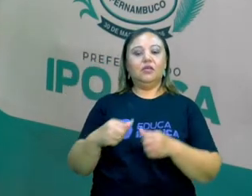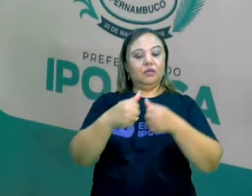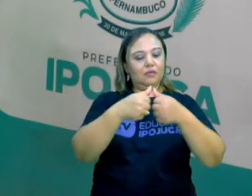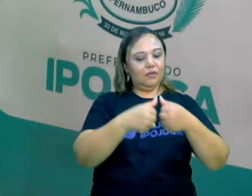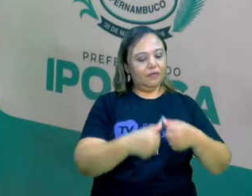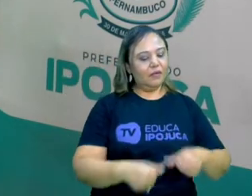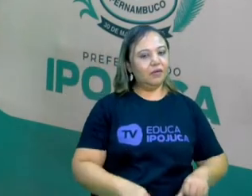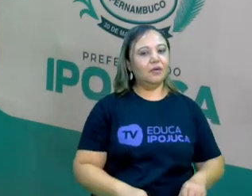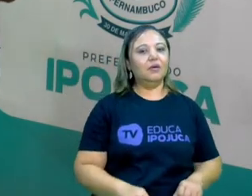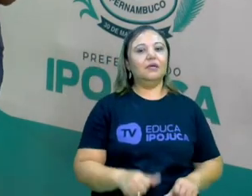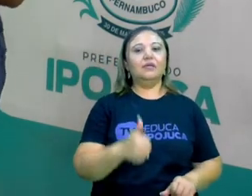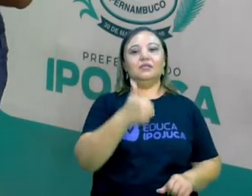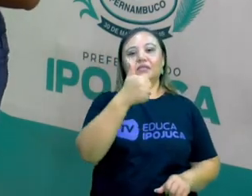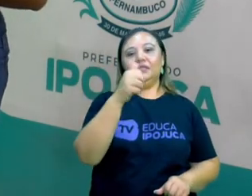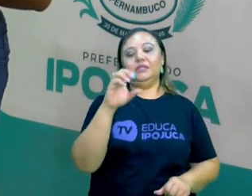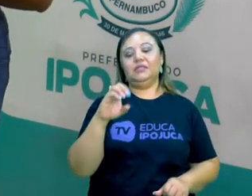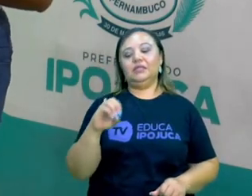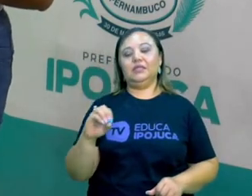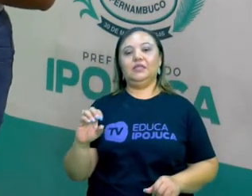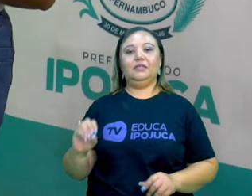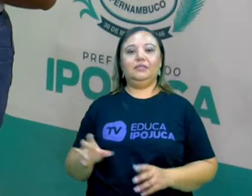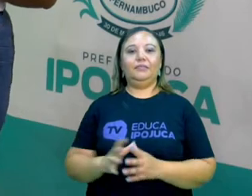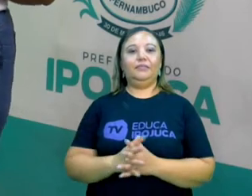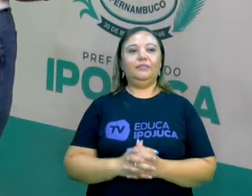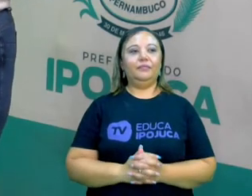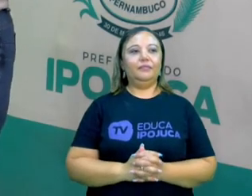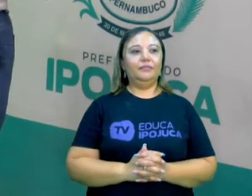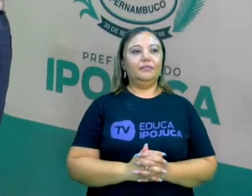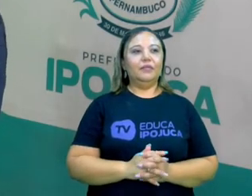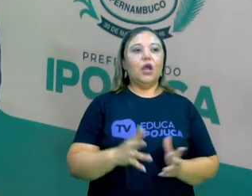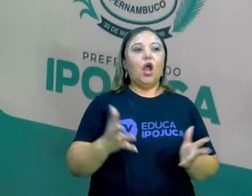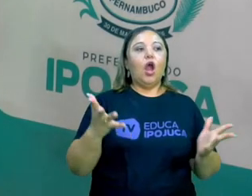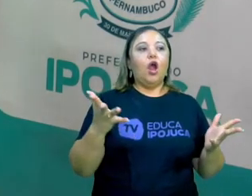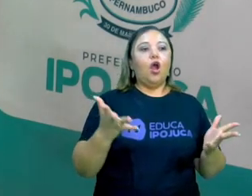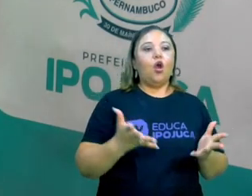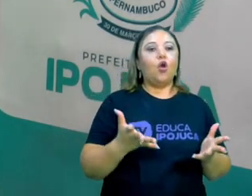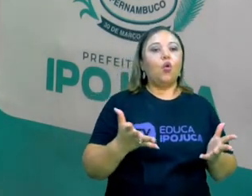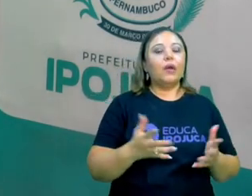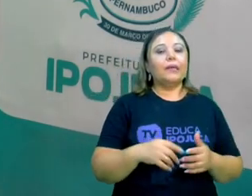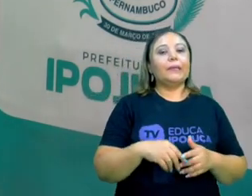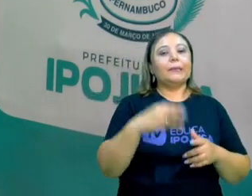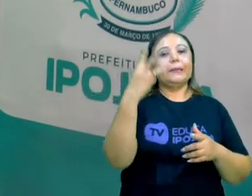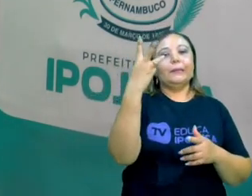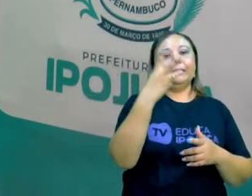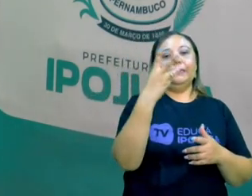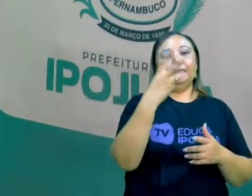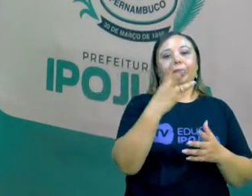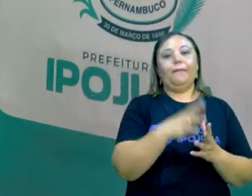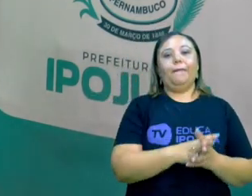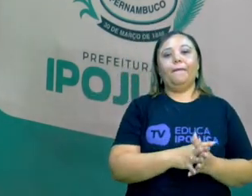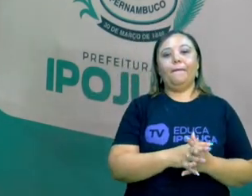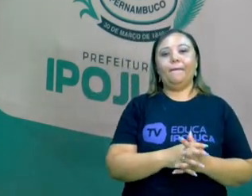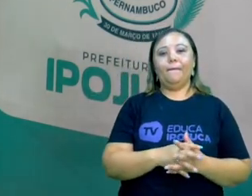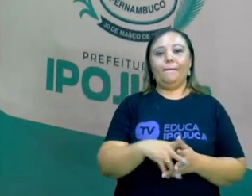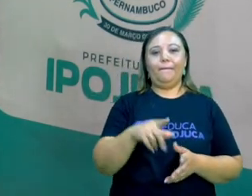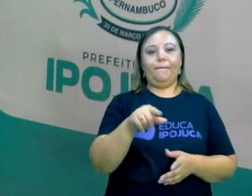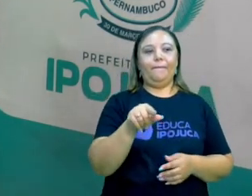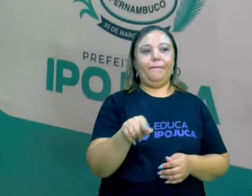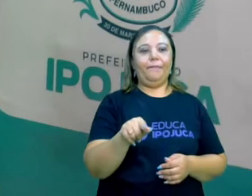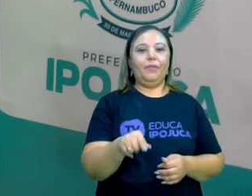900 tijolos, né? É o que sobrou, o resto. E agora no terceiro? No terceiro